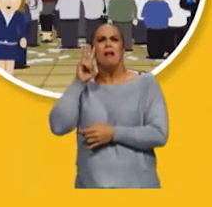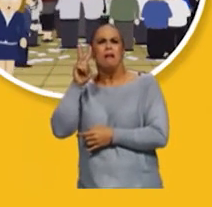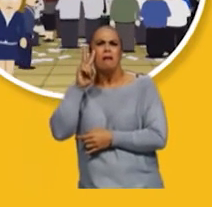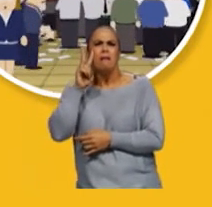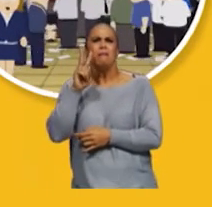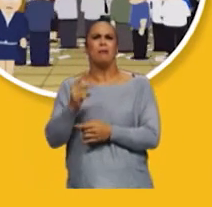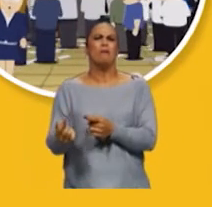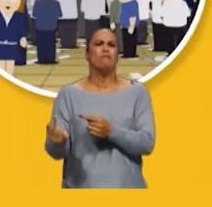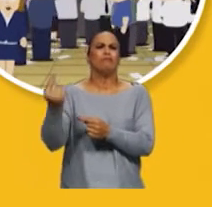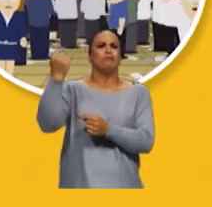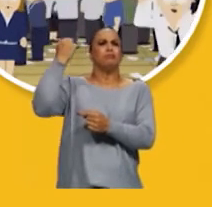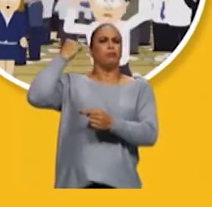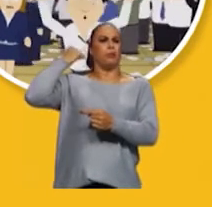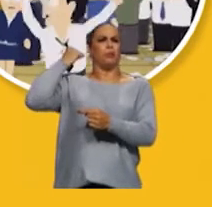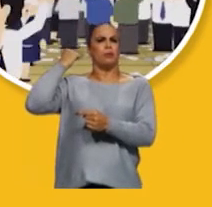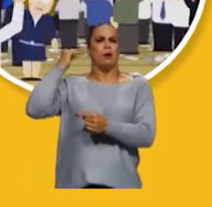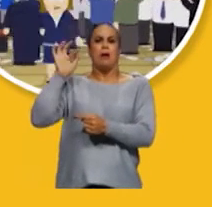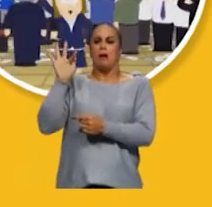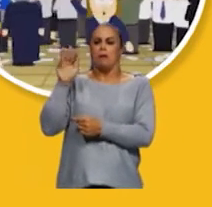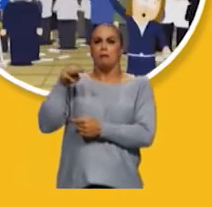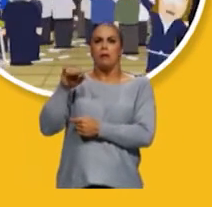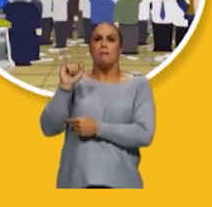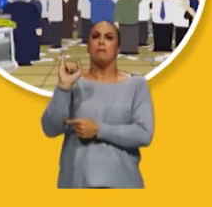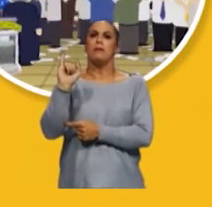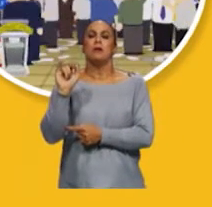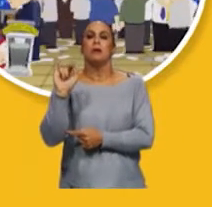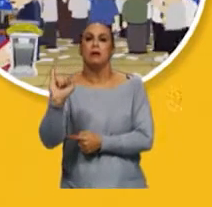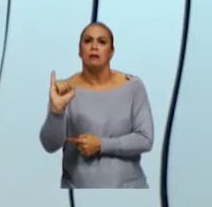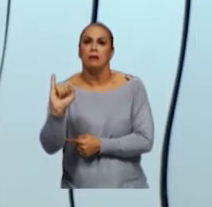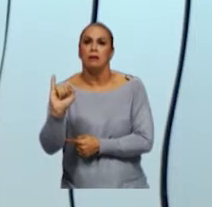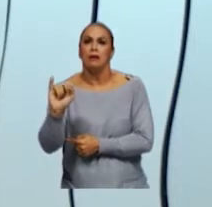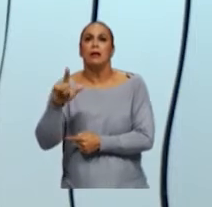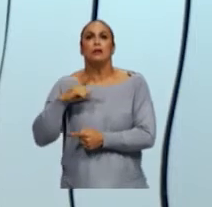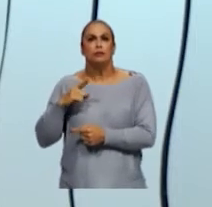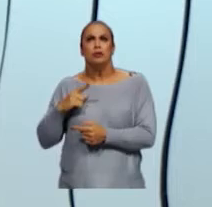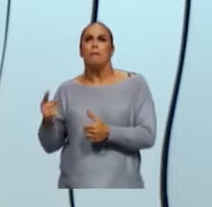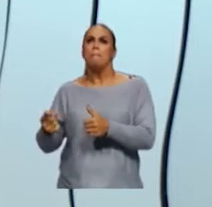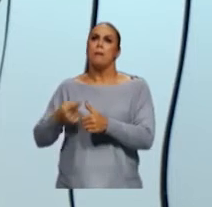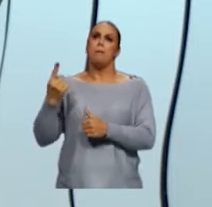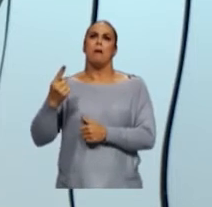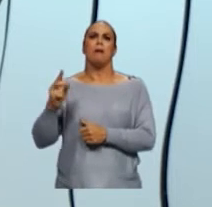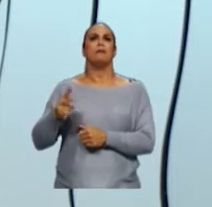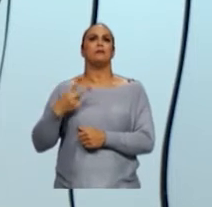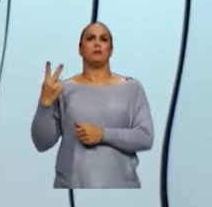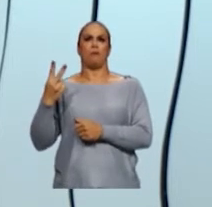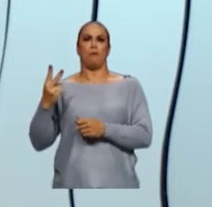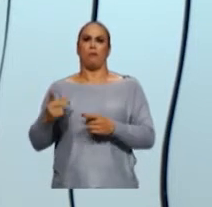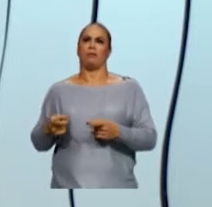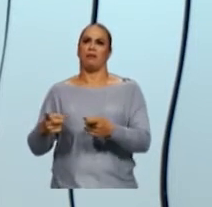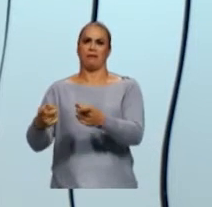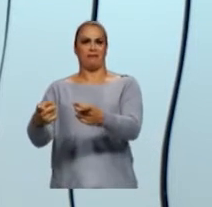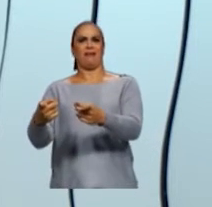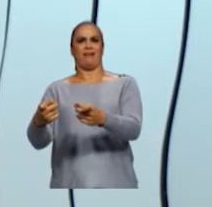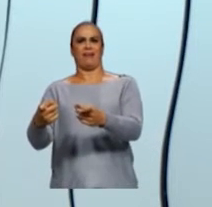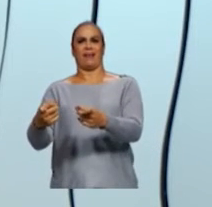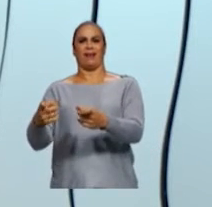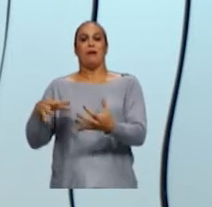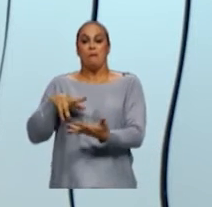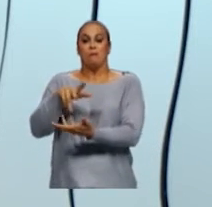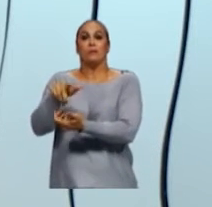FMI, num contexto de Primeira, Segunda Guerra Mundial, né? Aquele banco que patrocinava